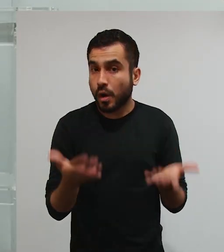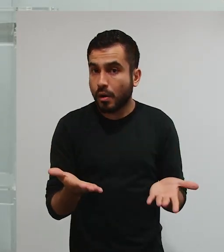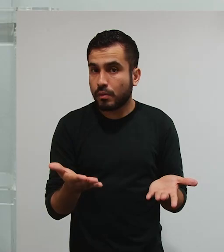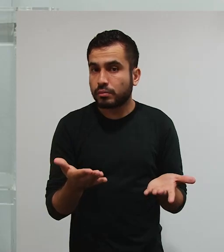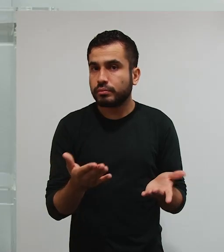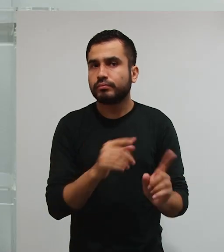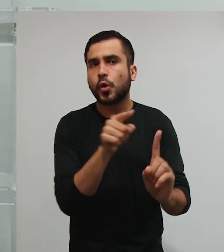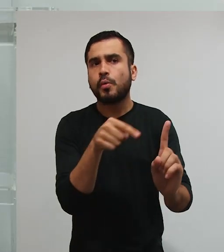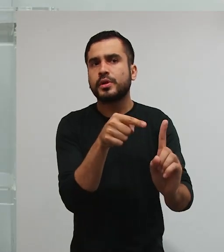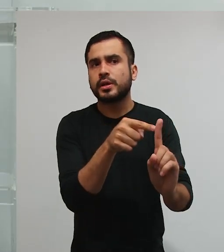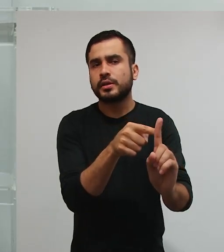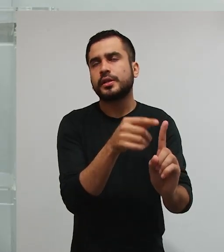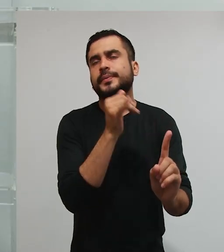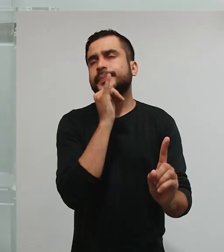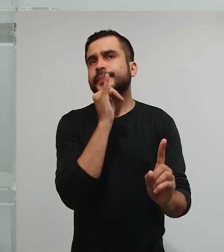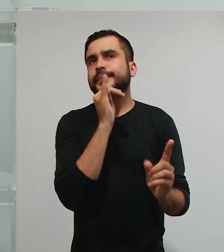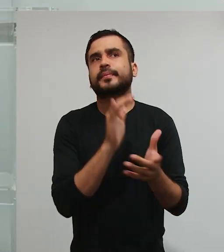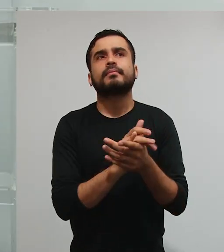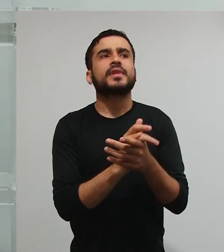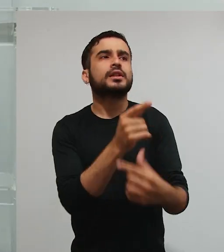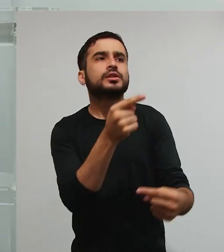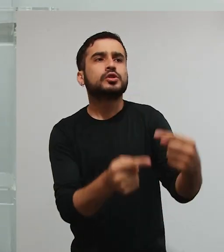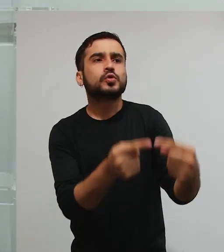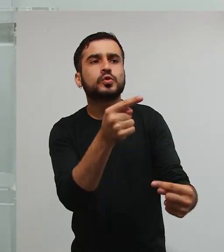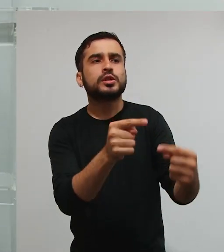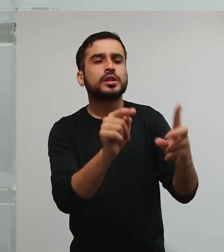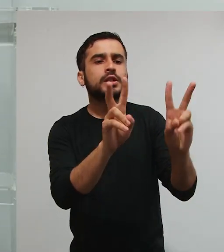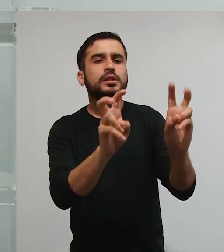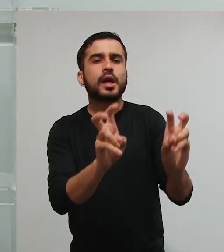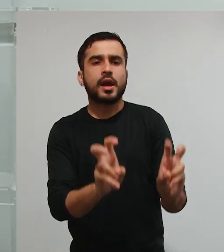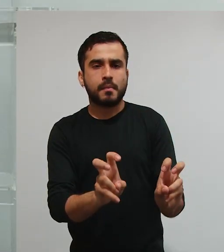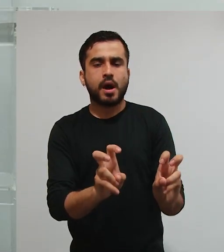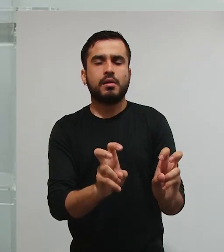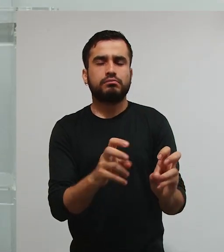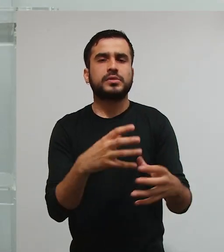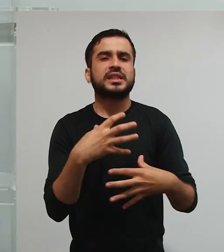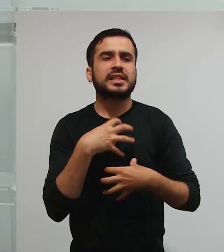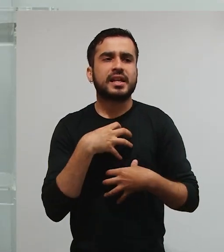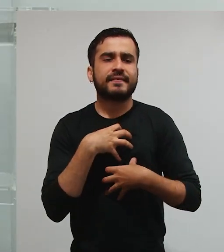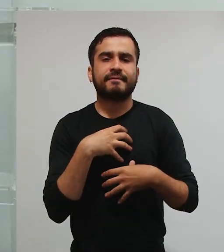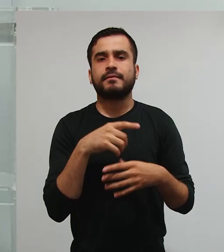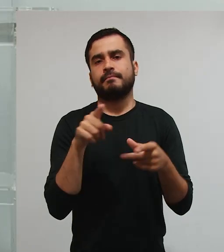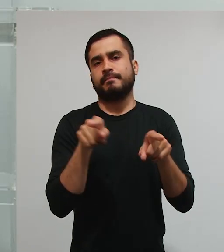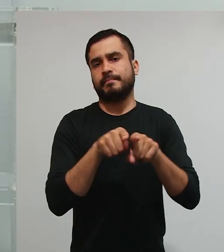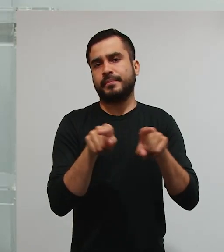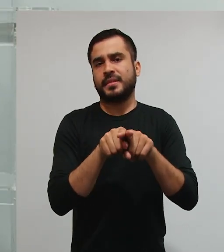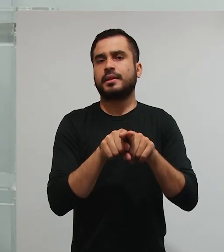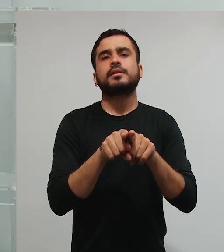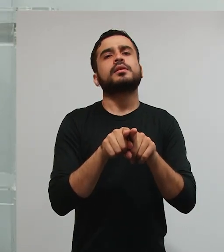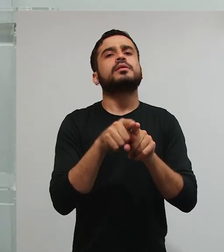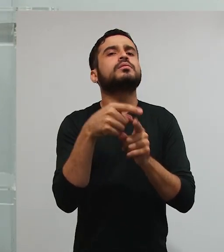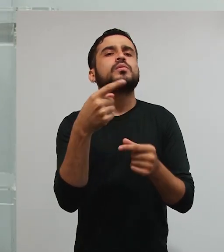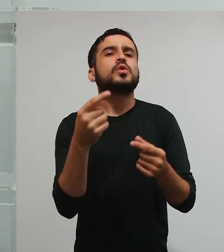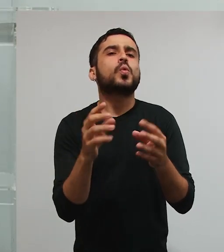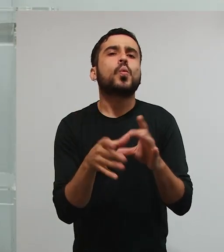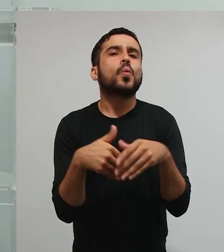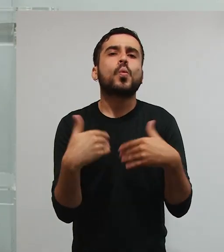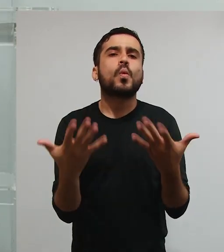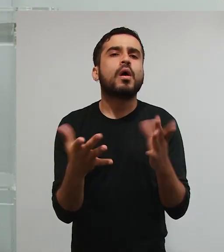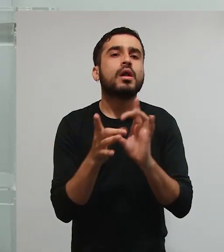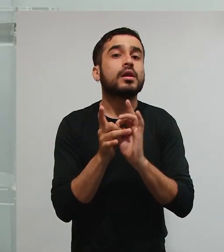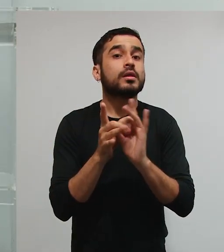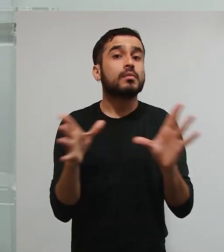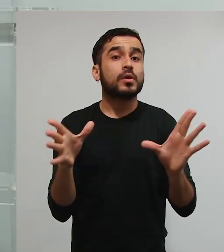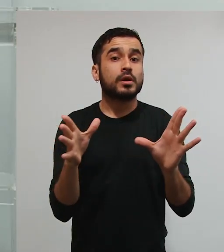você objetiva discutir os temas sensíveis e verificar qual que é a disponibilidade,